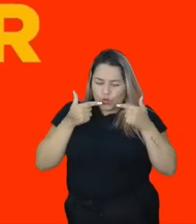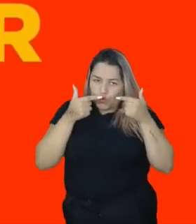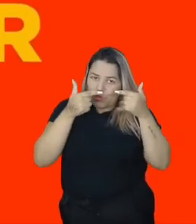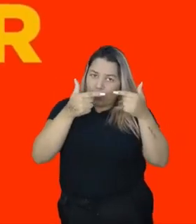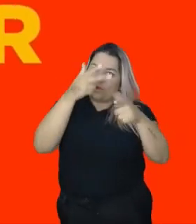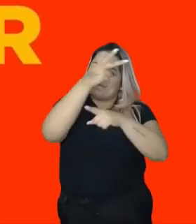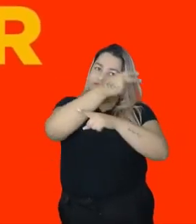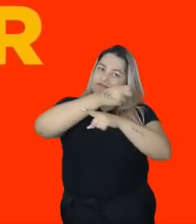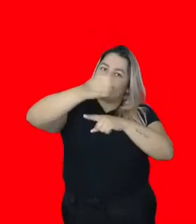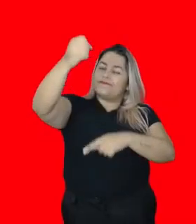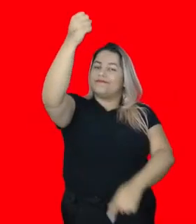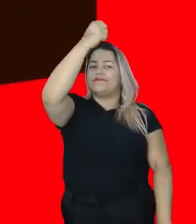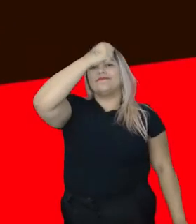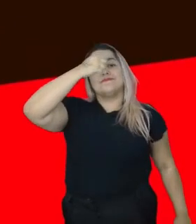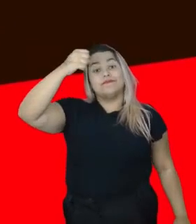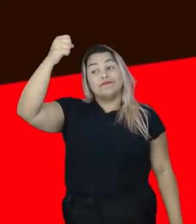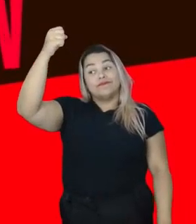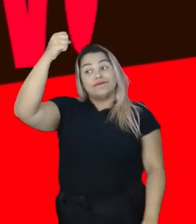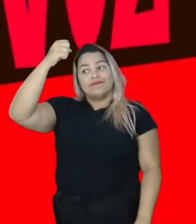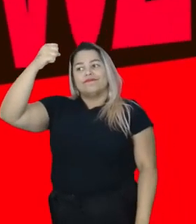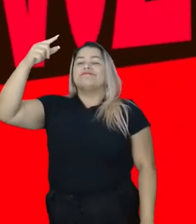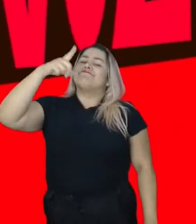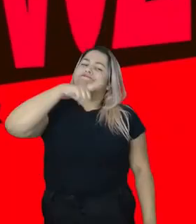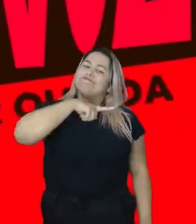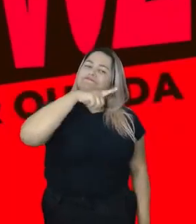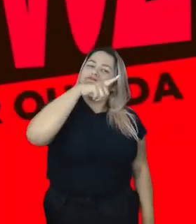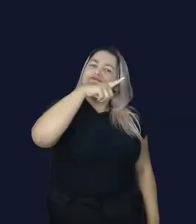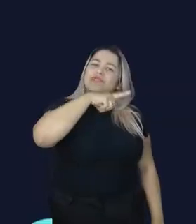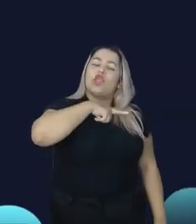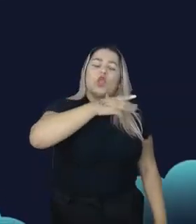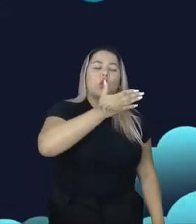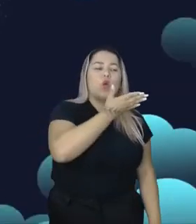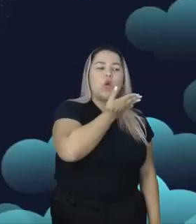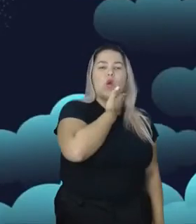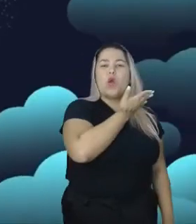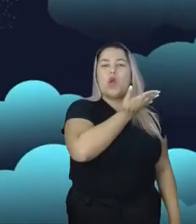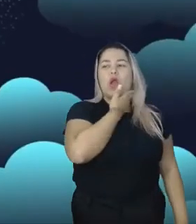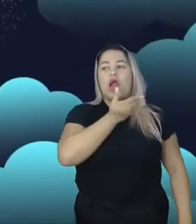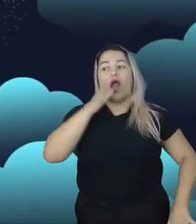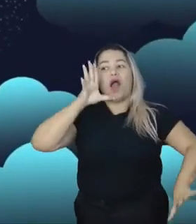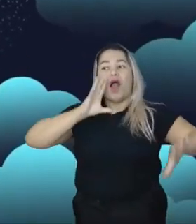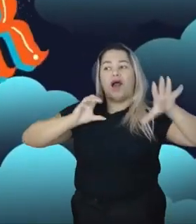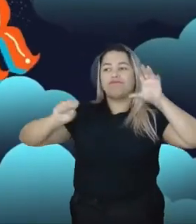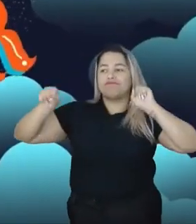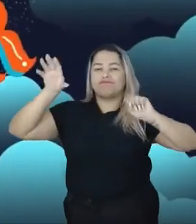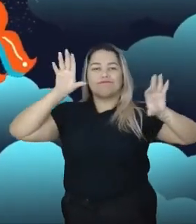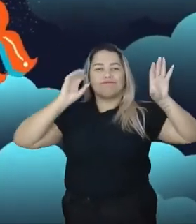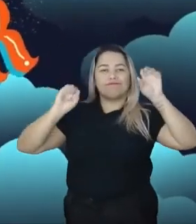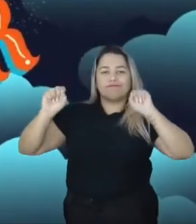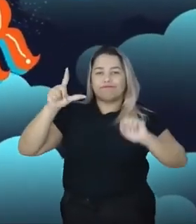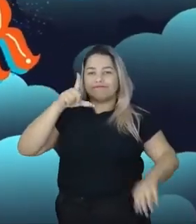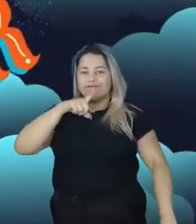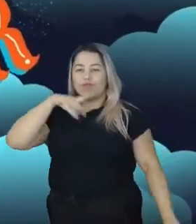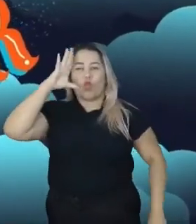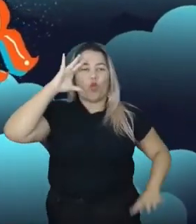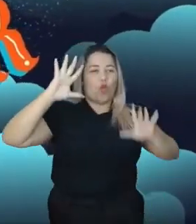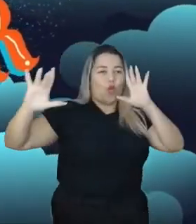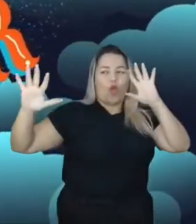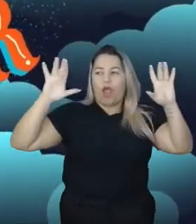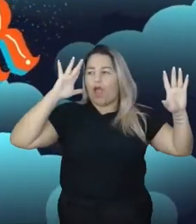batalhando pra vencer. Tenho voz pra ser ouvida, tenho sonhos pra